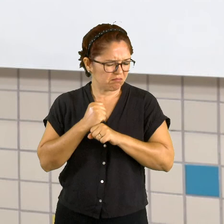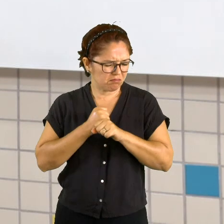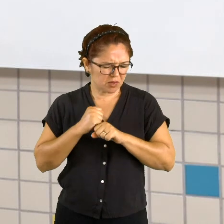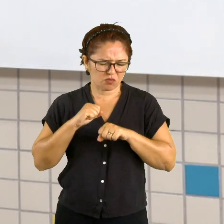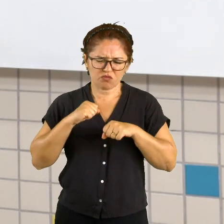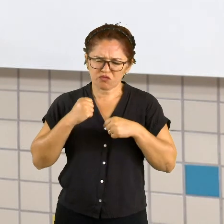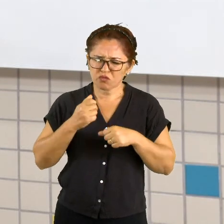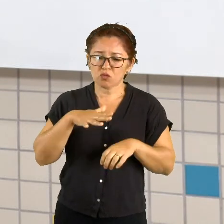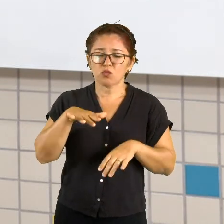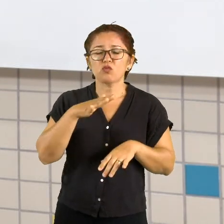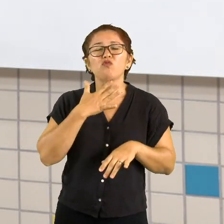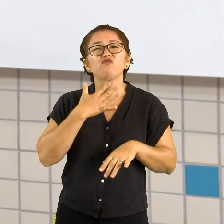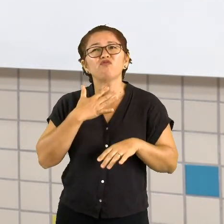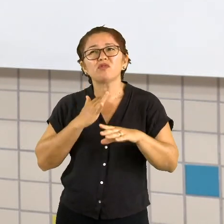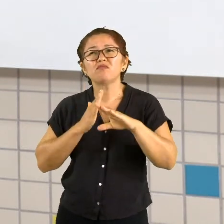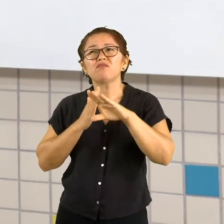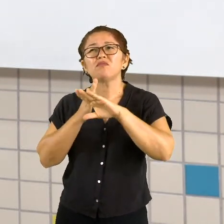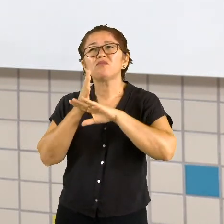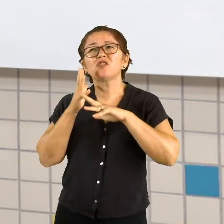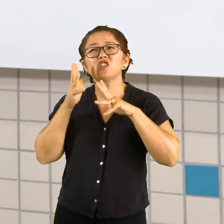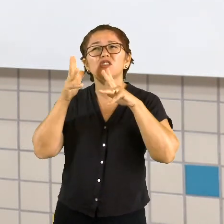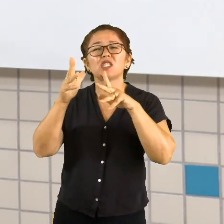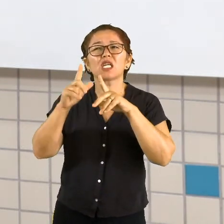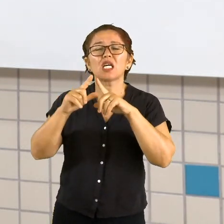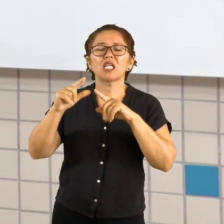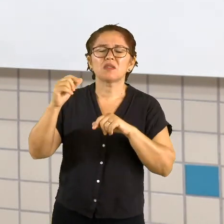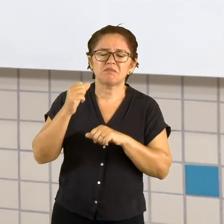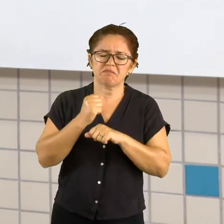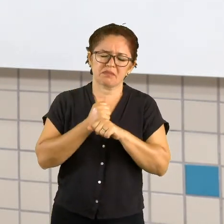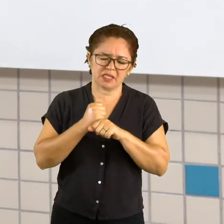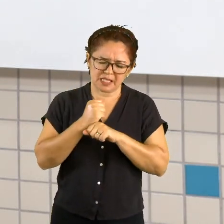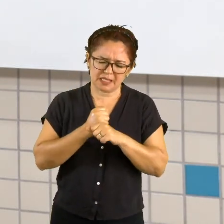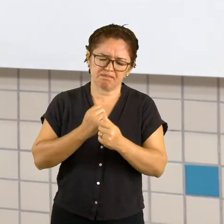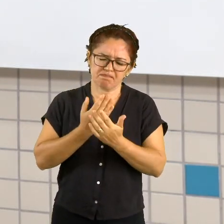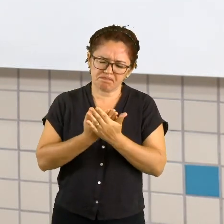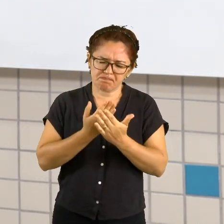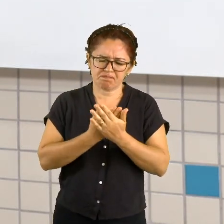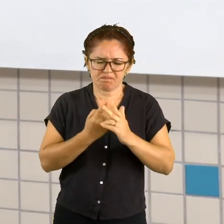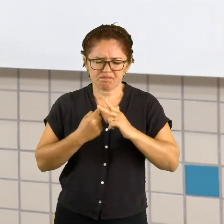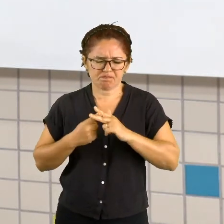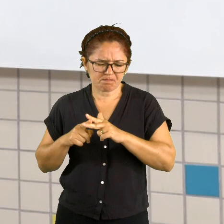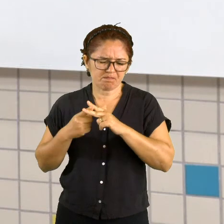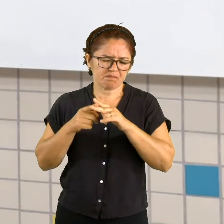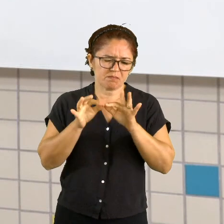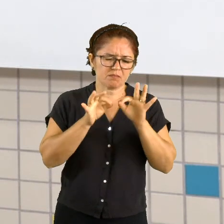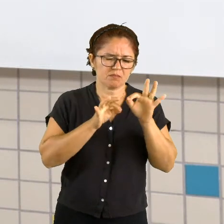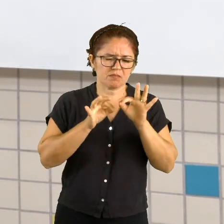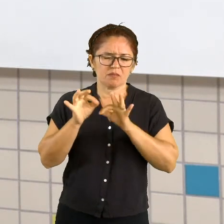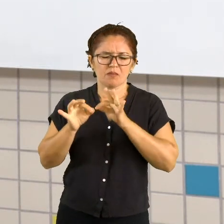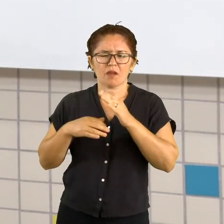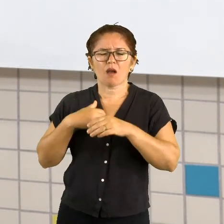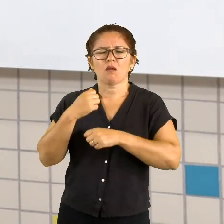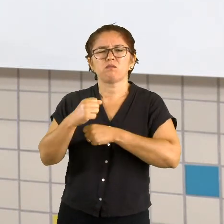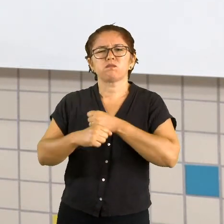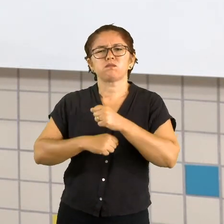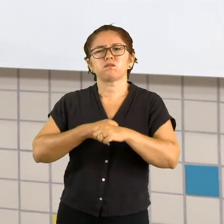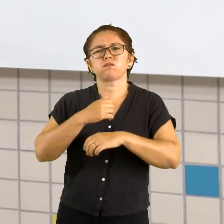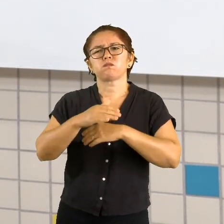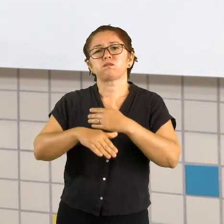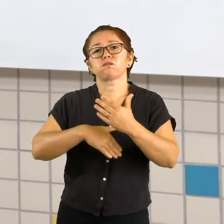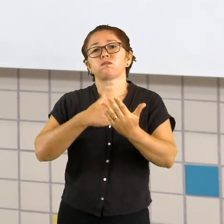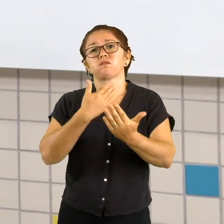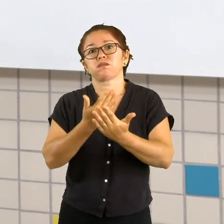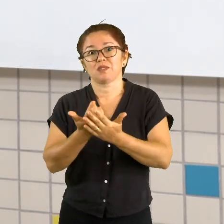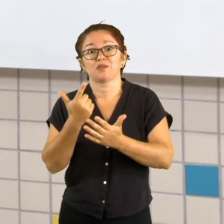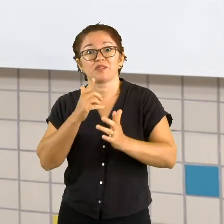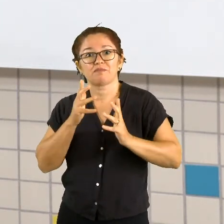tinham de observar a Lua tão bonita no céu, quererem chegar lá. Então, houveram várias missões espaciais.